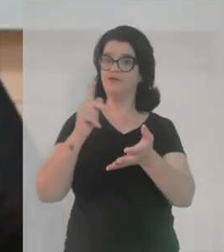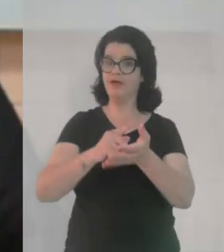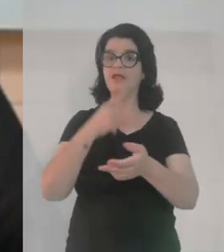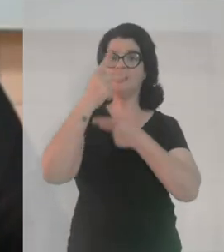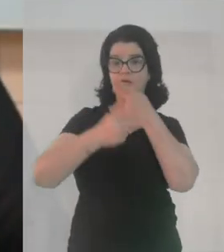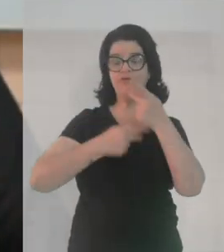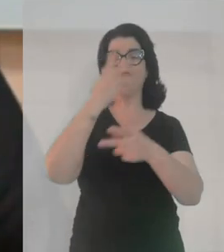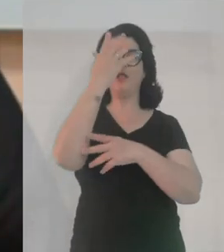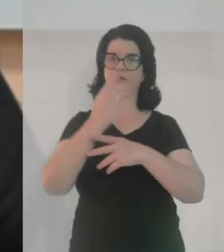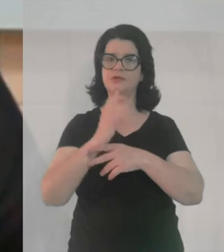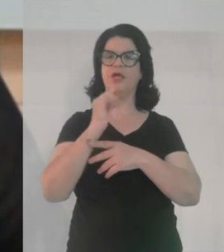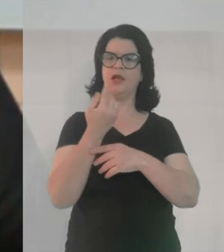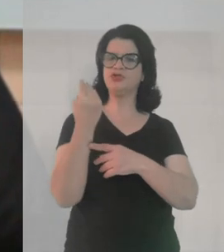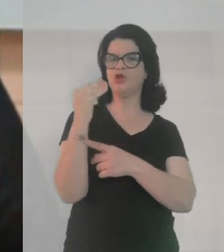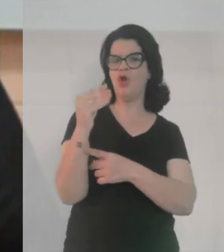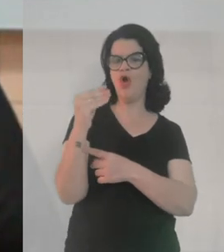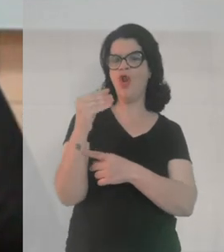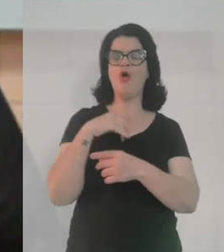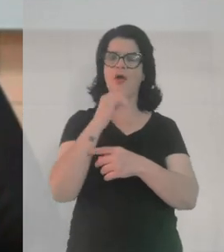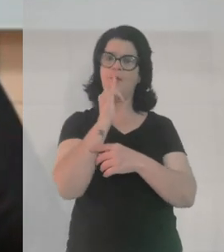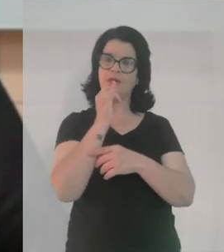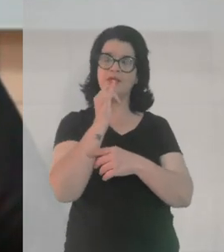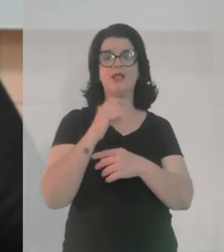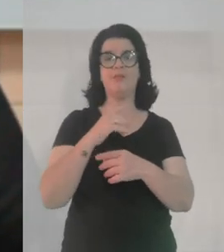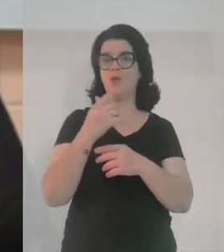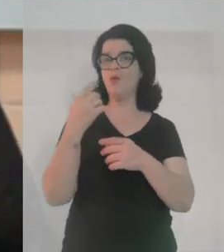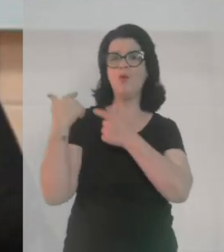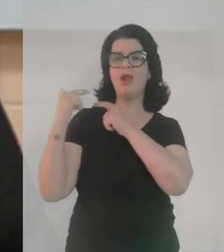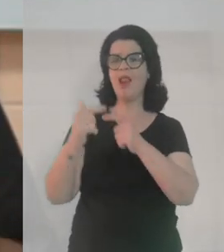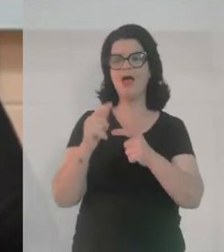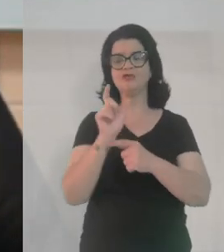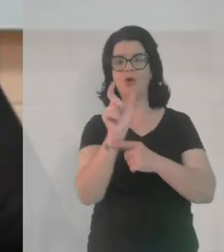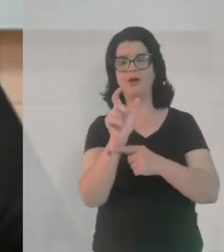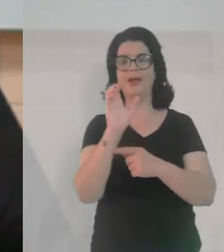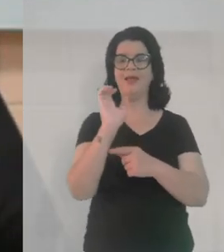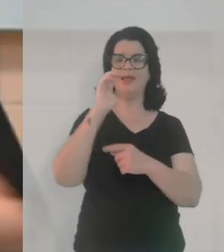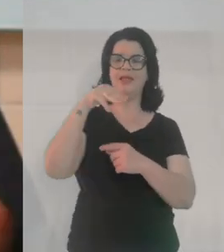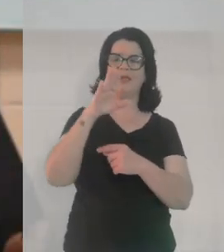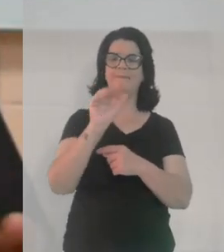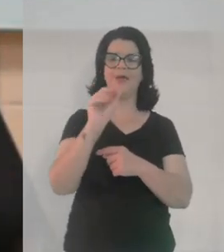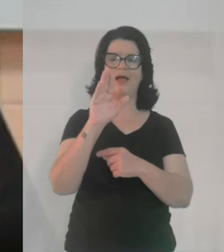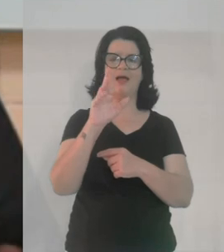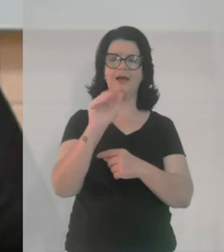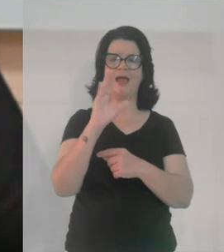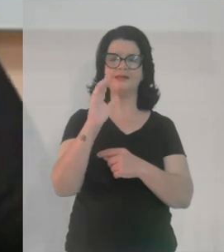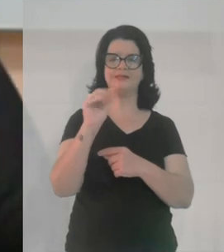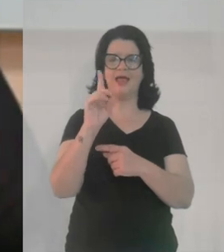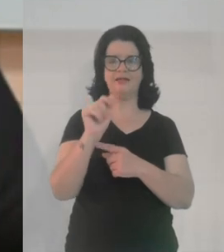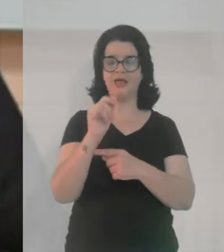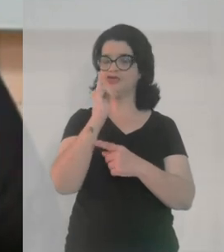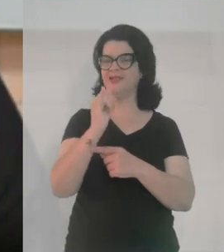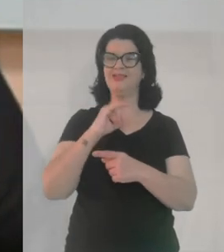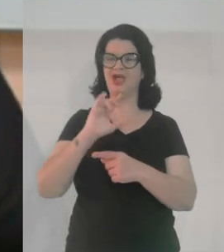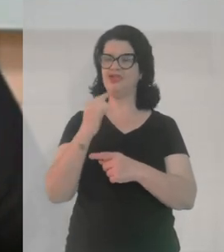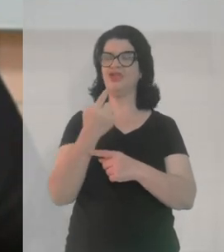falando seriamente, a gente coloca muito como exemplo o caso clássico da palavra embaraçada, né? Que quando a gente diz que